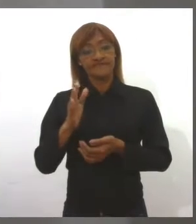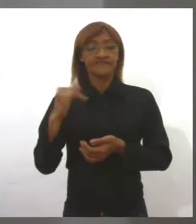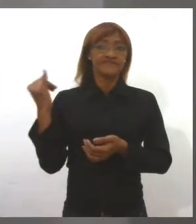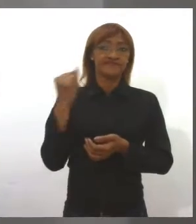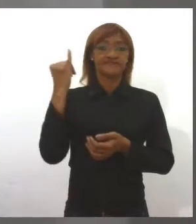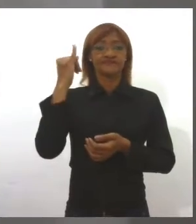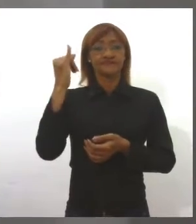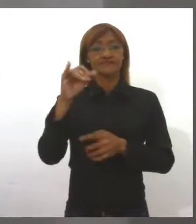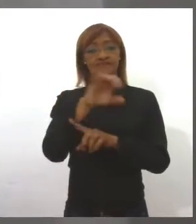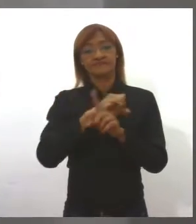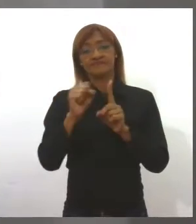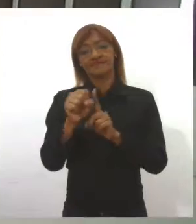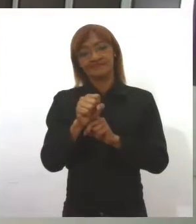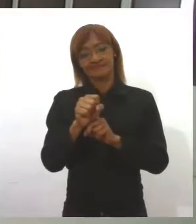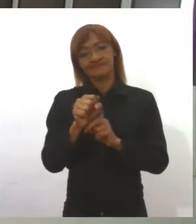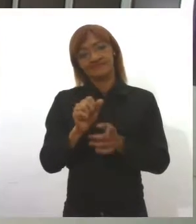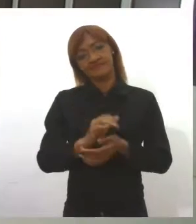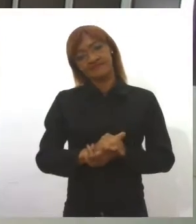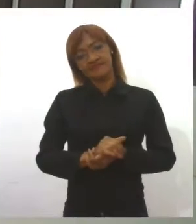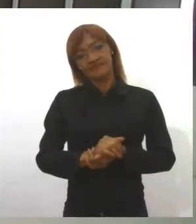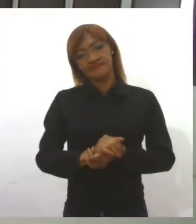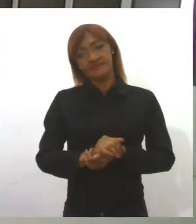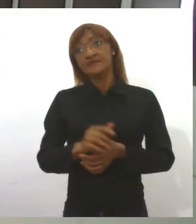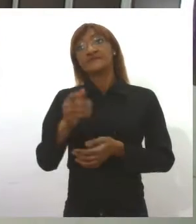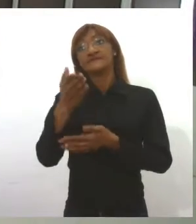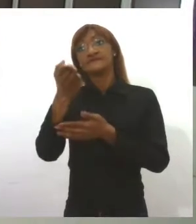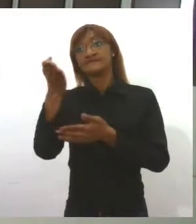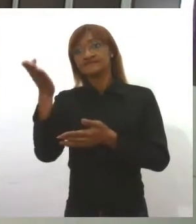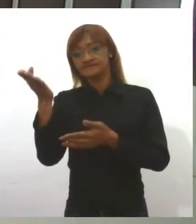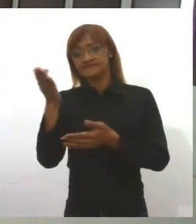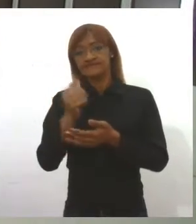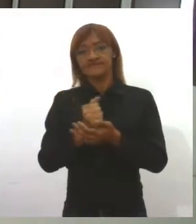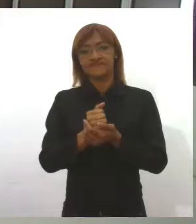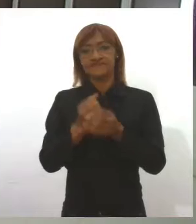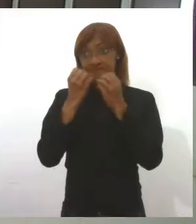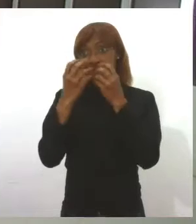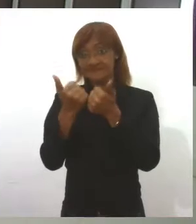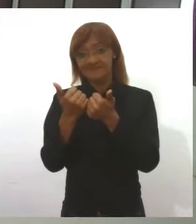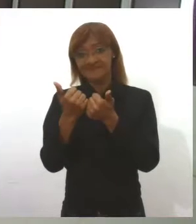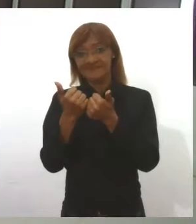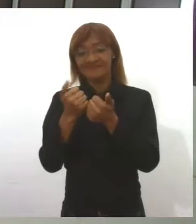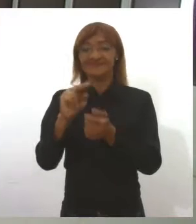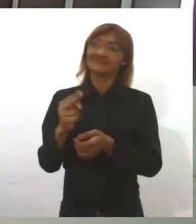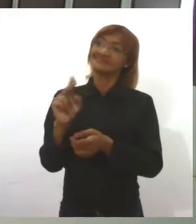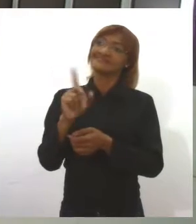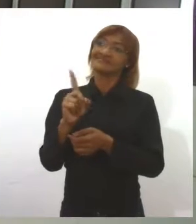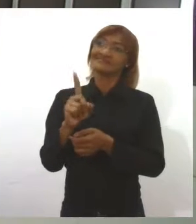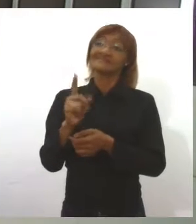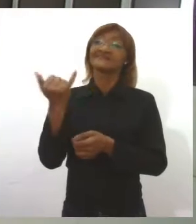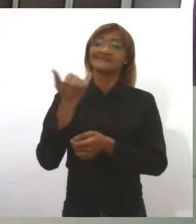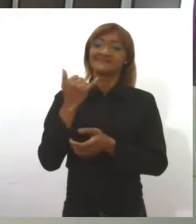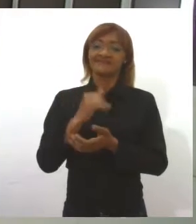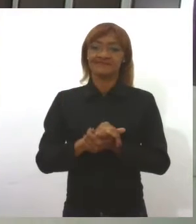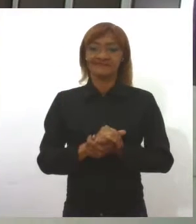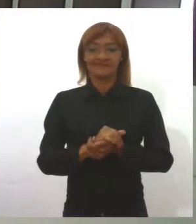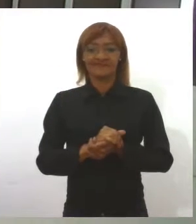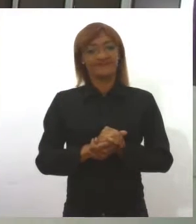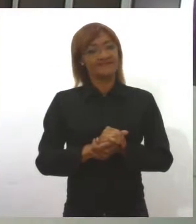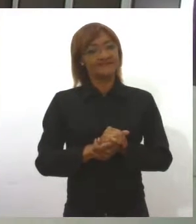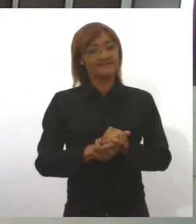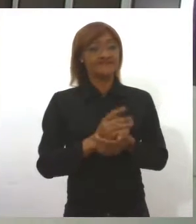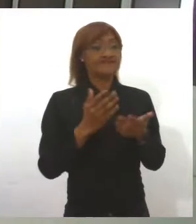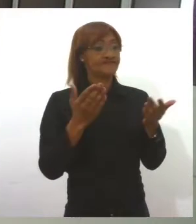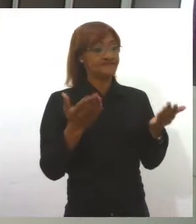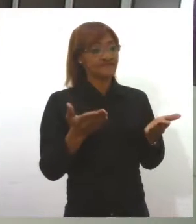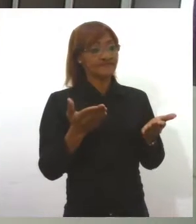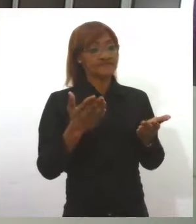para a sociedade. Para vocês, ficou bom ou não ficou bom? Conta para a gente. Para a gente